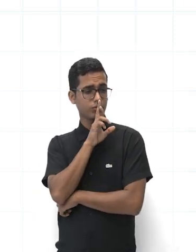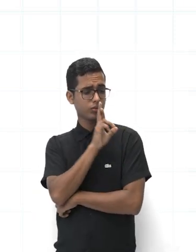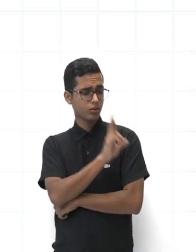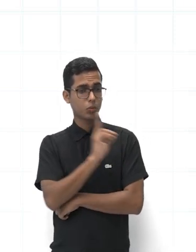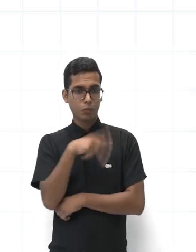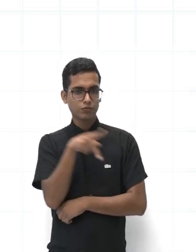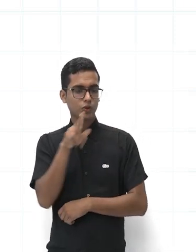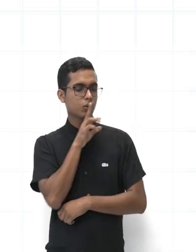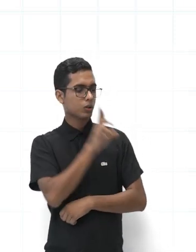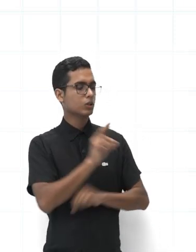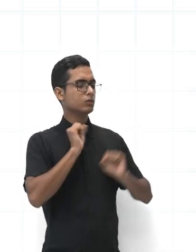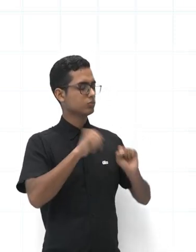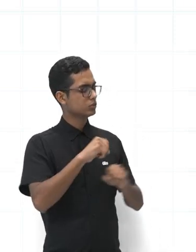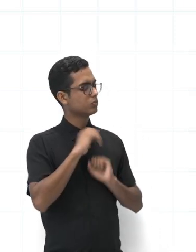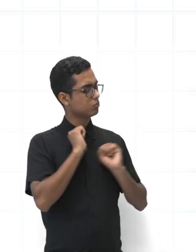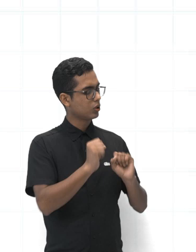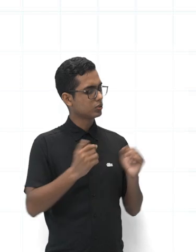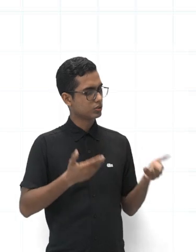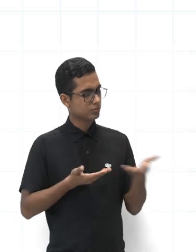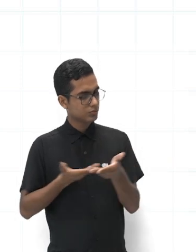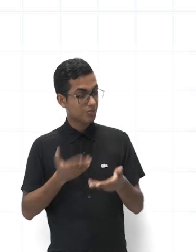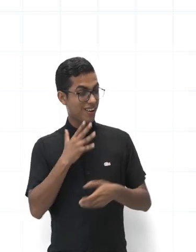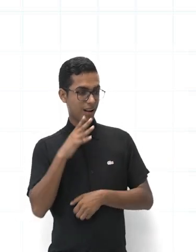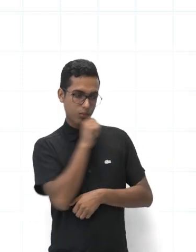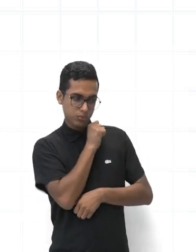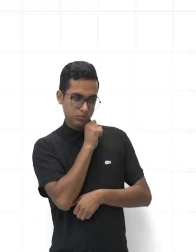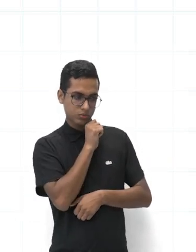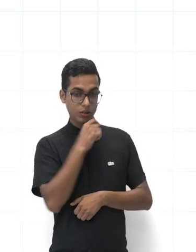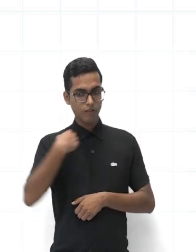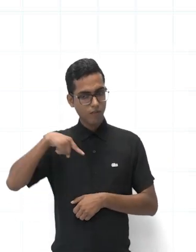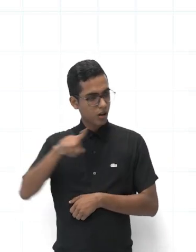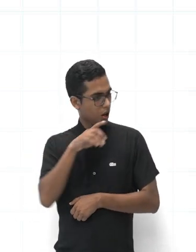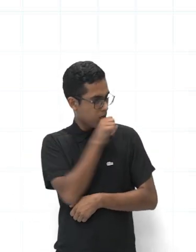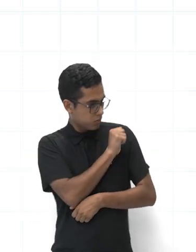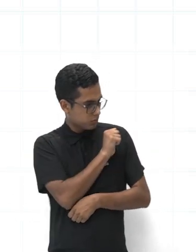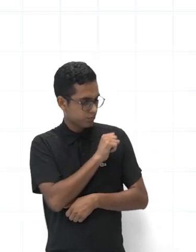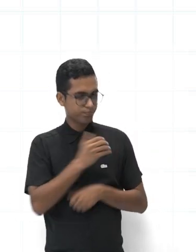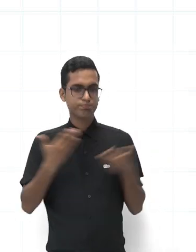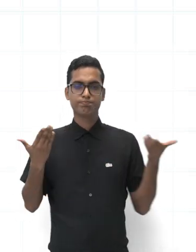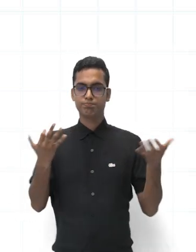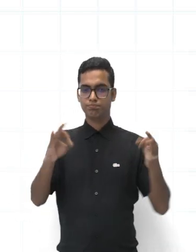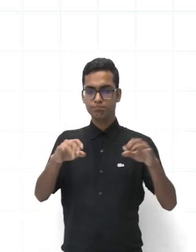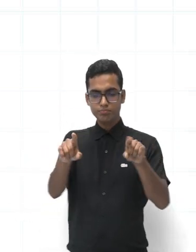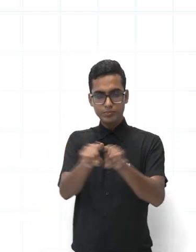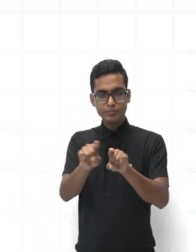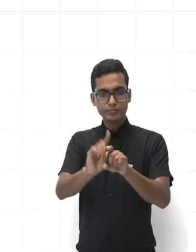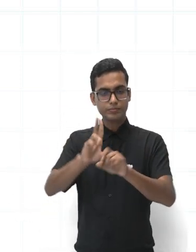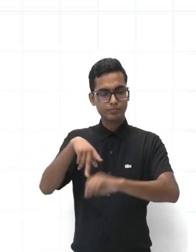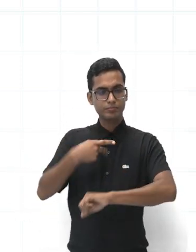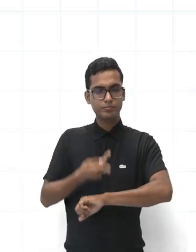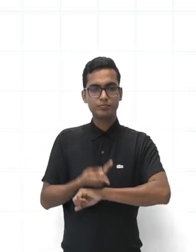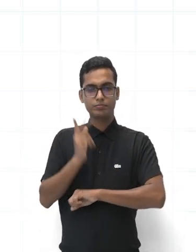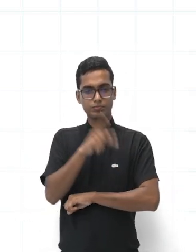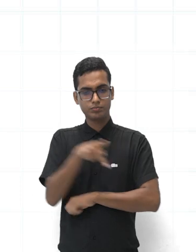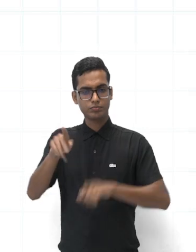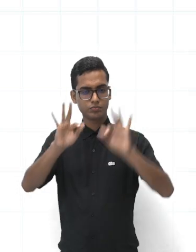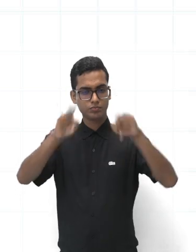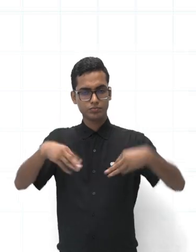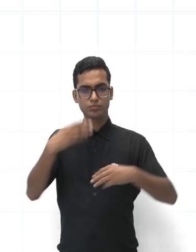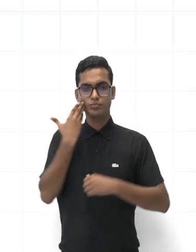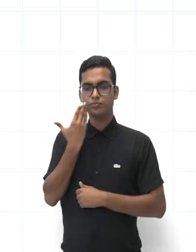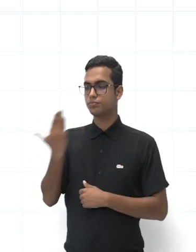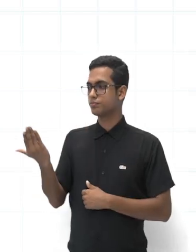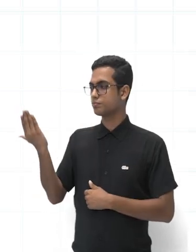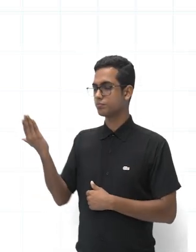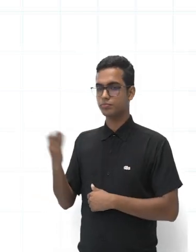João. E aí que ele utiliza uma expressão aqui bem conhecida em inglês, que é pay attention, please.